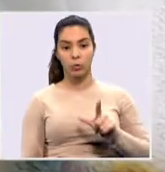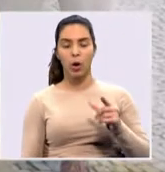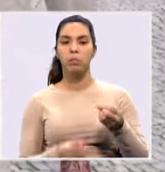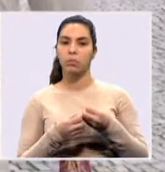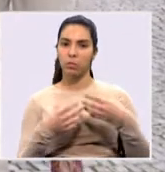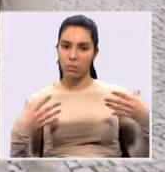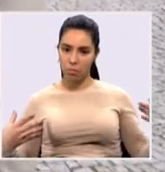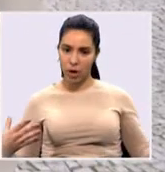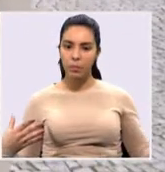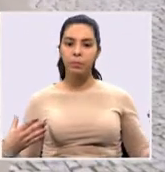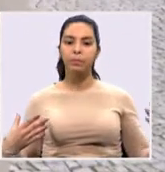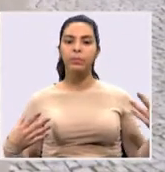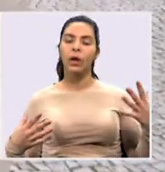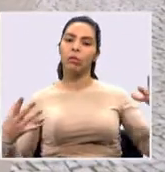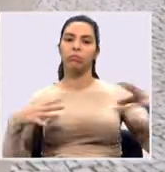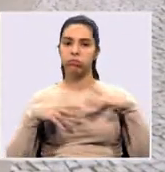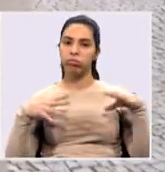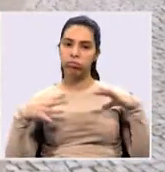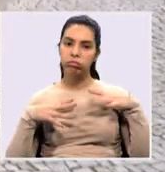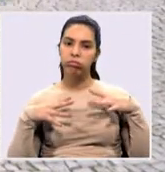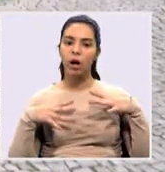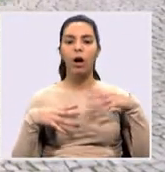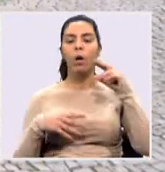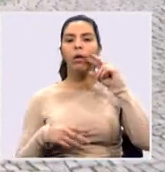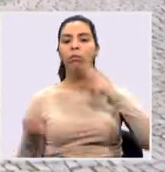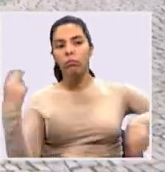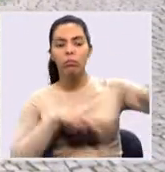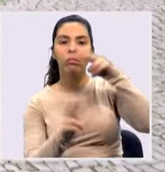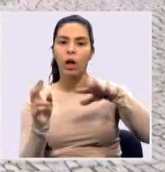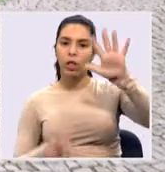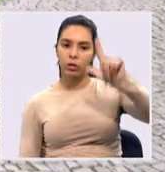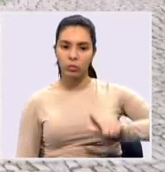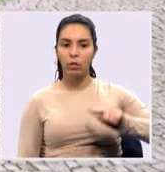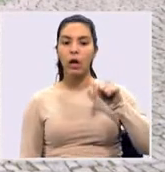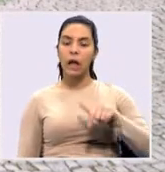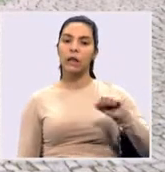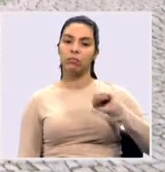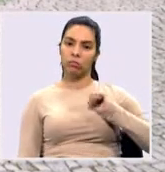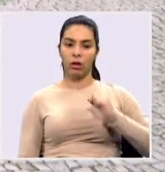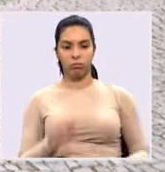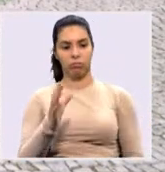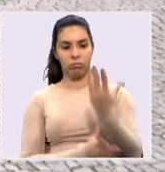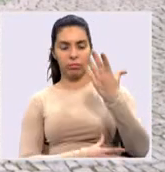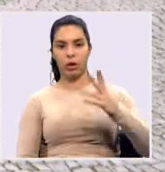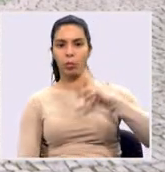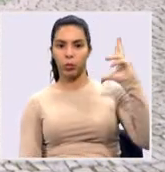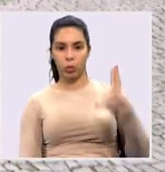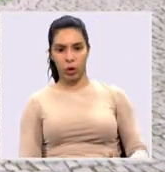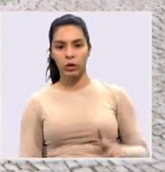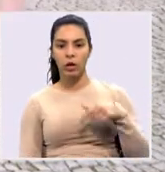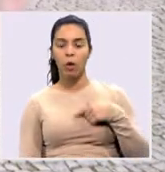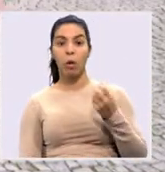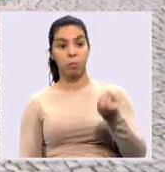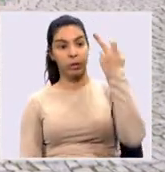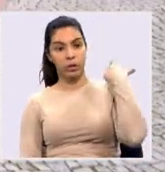Em Lisboa há muitas ofertas para passear e descobrir a cidade, mas nenhuma é como esta. É uma empresa 100% portuguesa que no ano passado